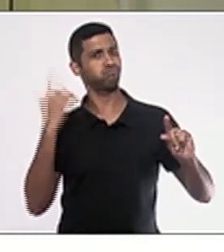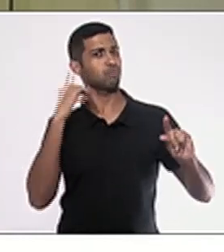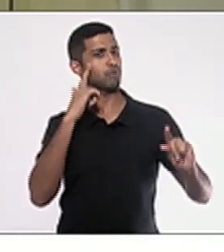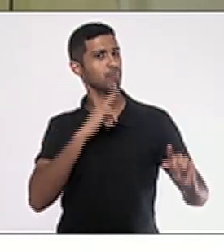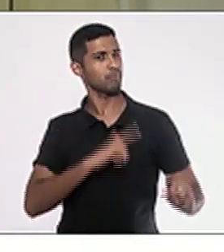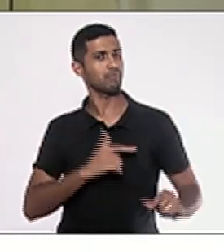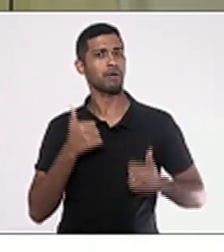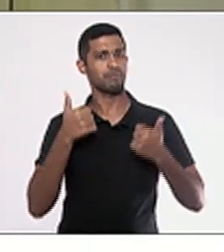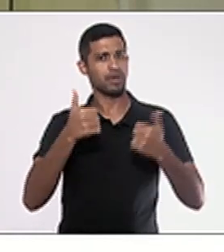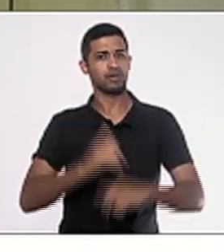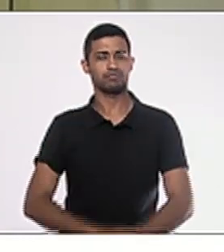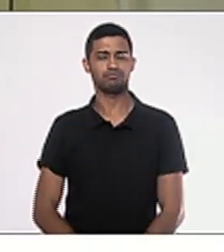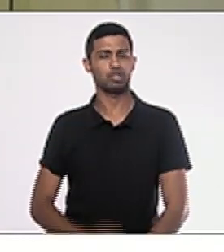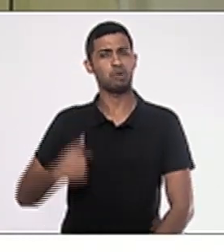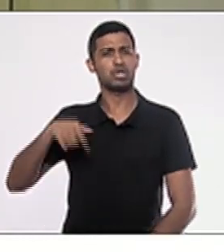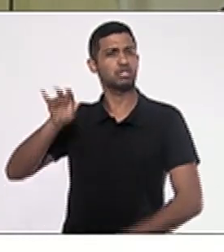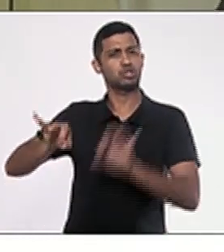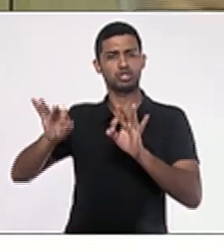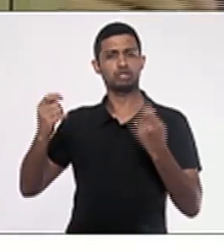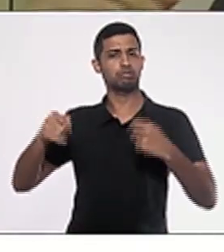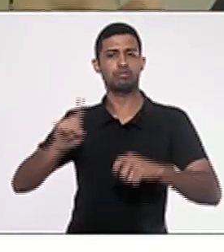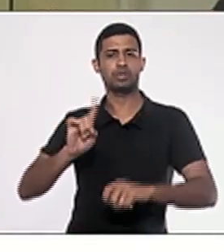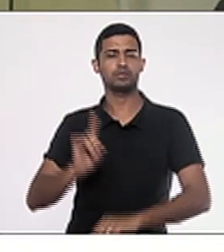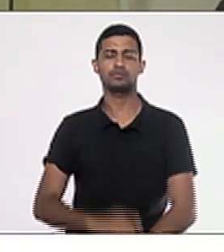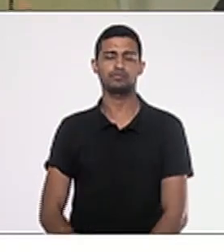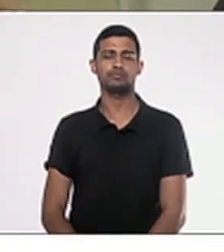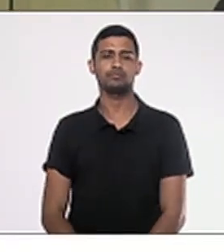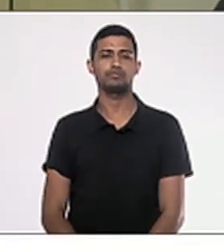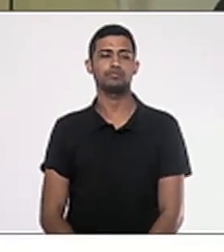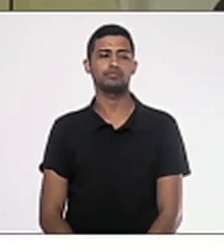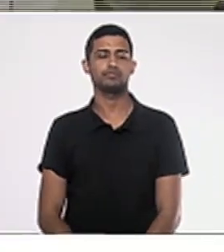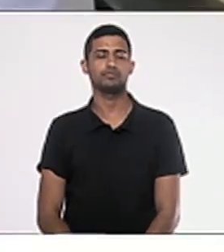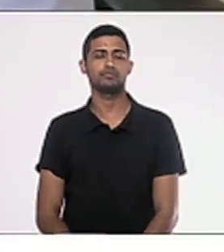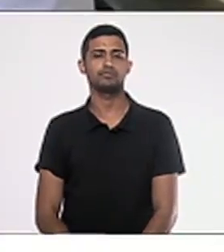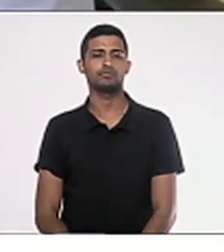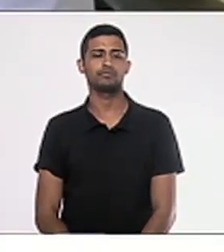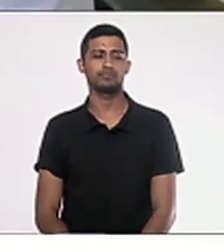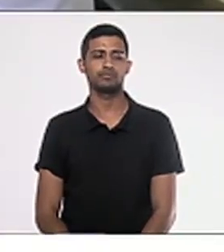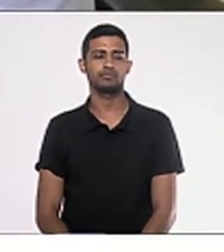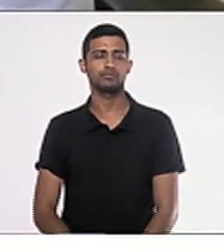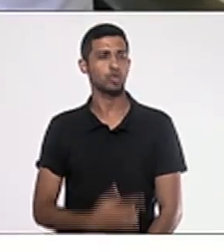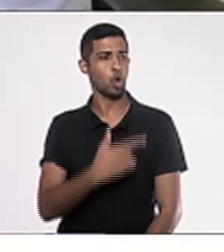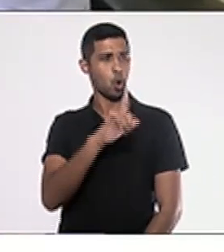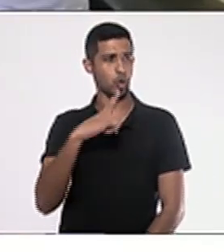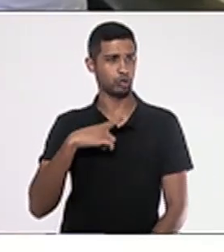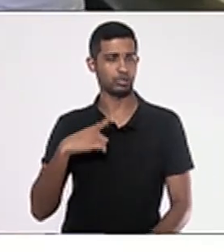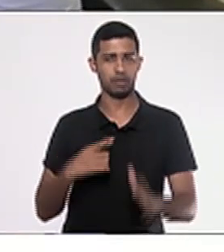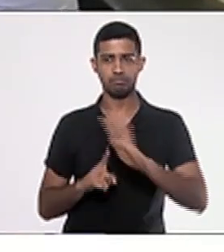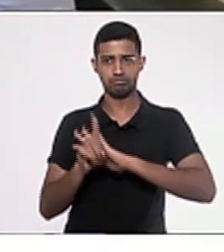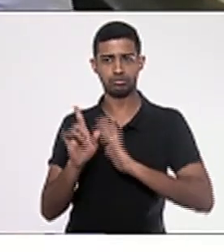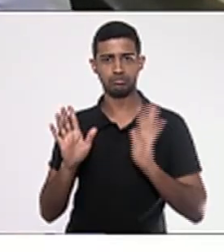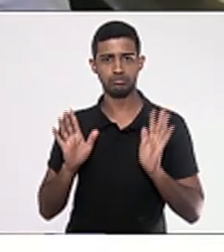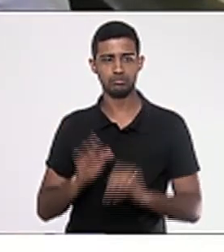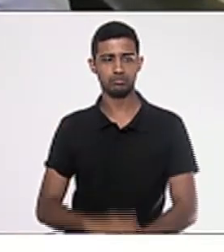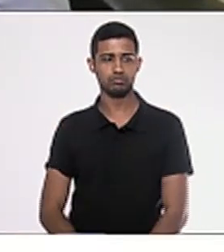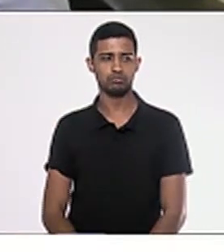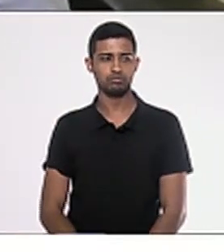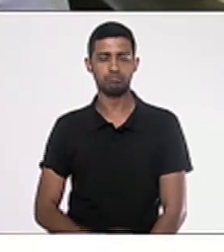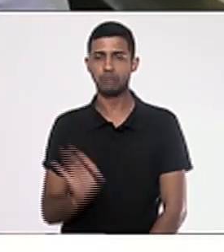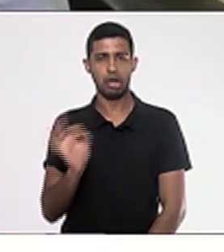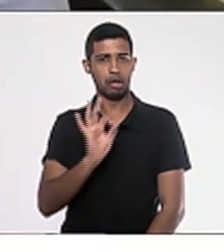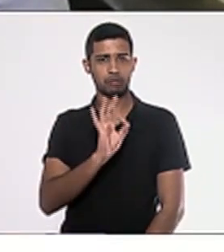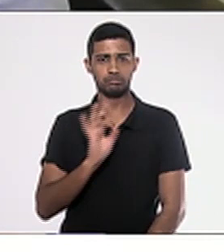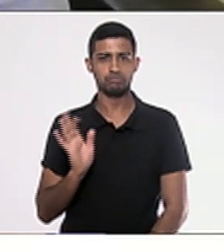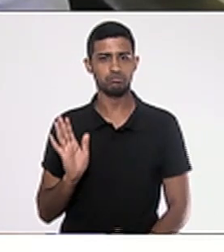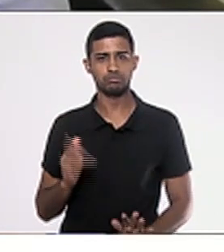costume levar judicialmente. Entendi. Não saberia dizer. Alguém deseja fazer uso da palavra? Não?